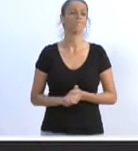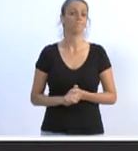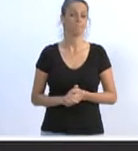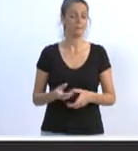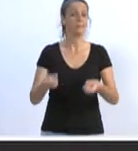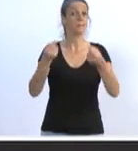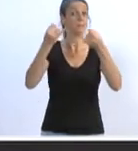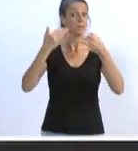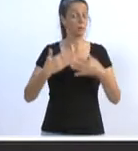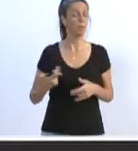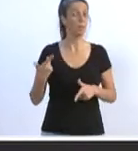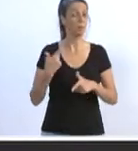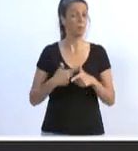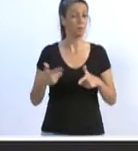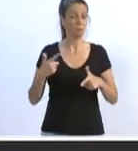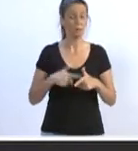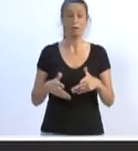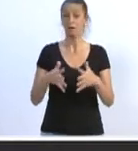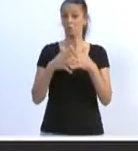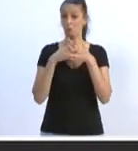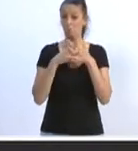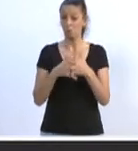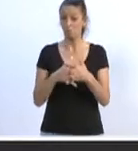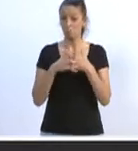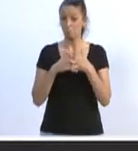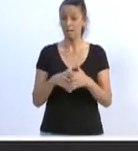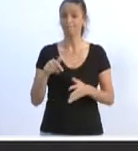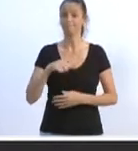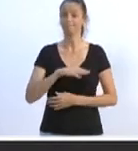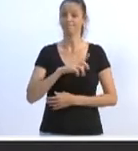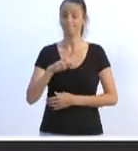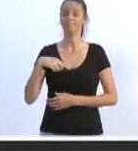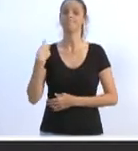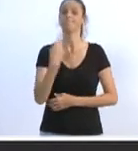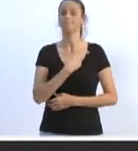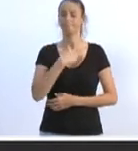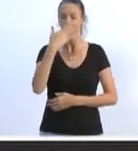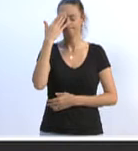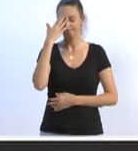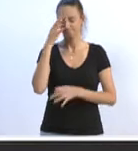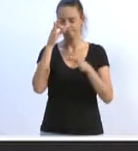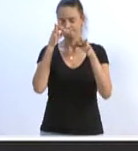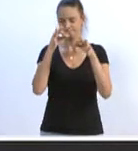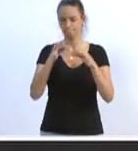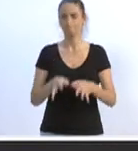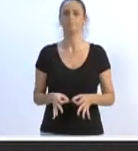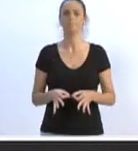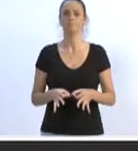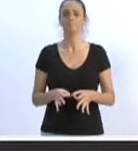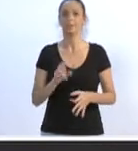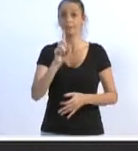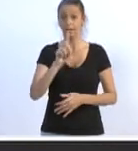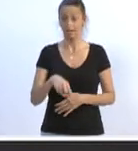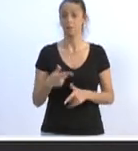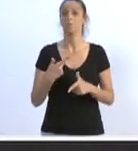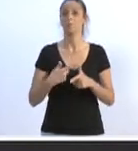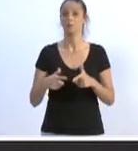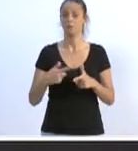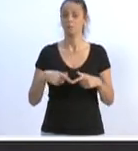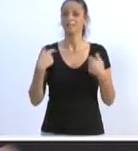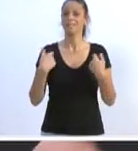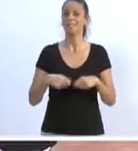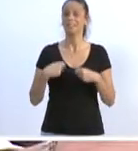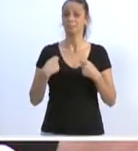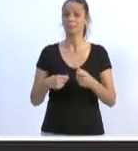complexa no nosso município entendemos perfeitamente que é uma situação que tem que ser tratada com muito carinho